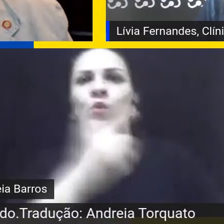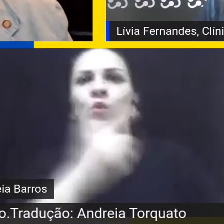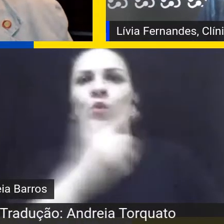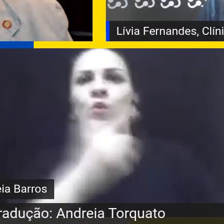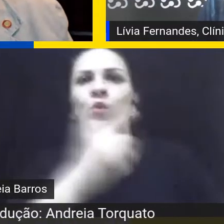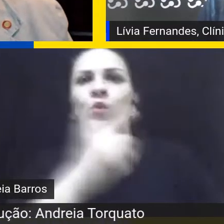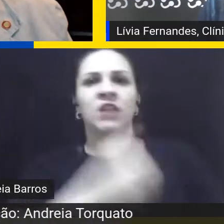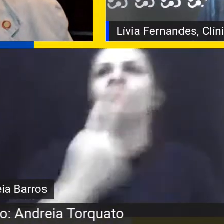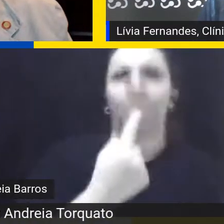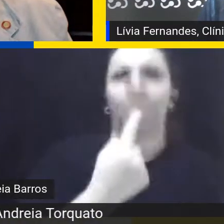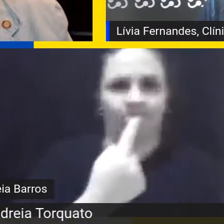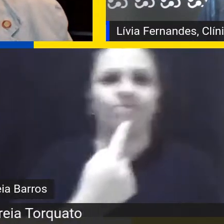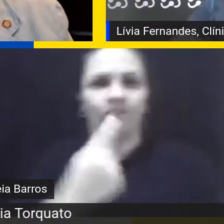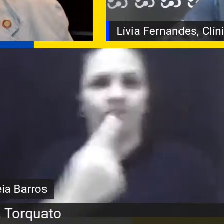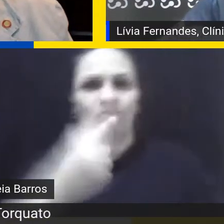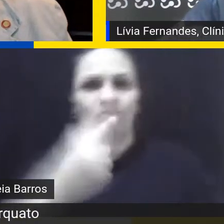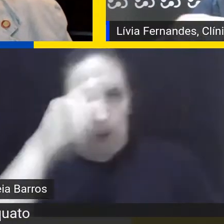tinha